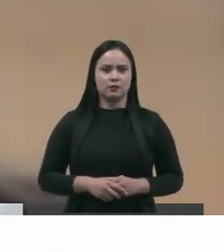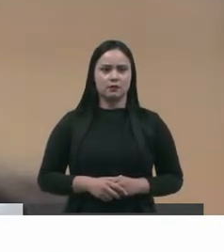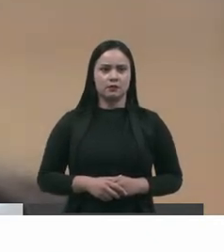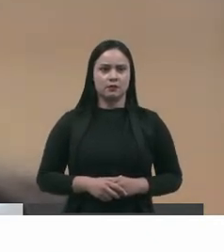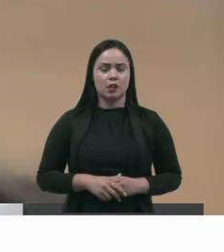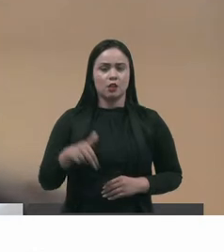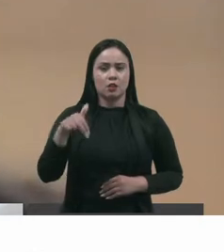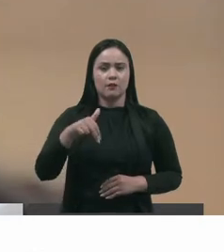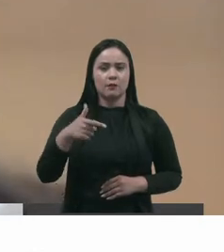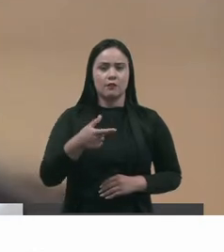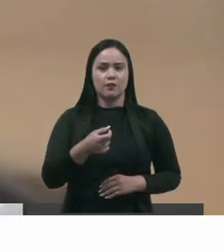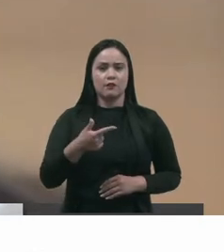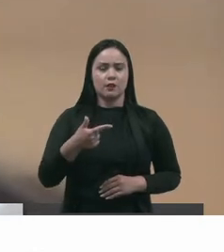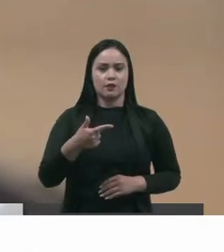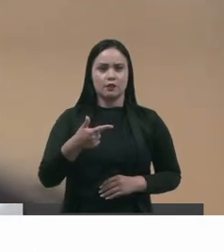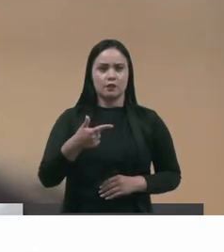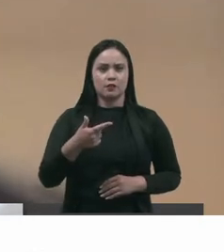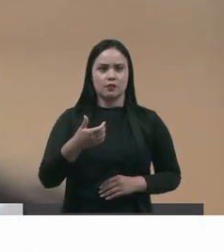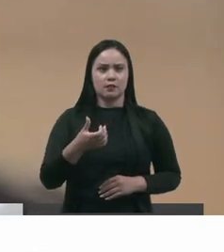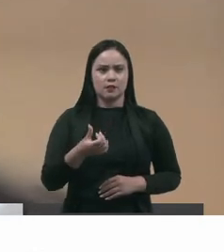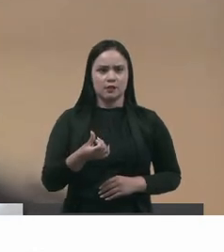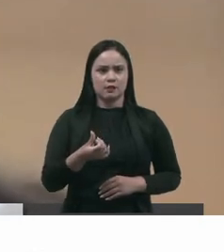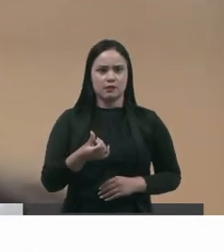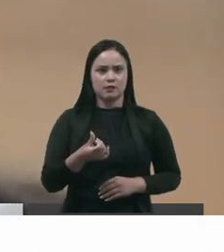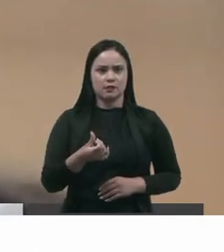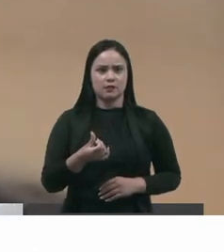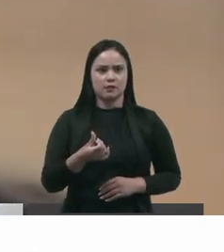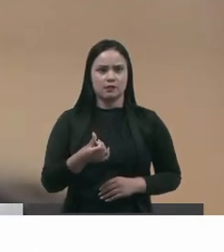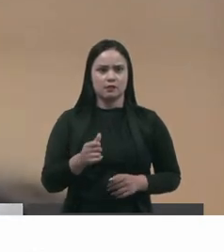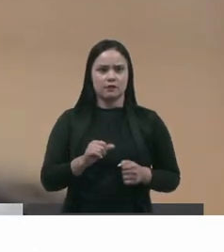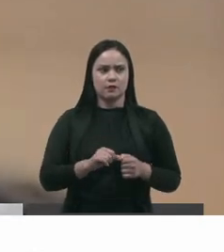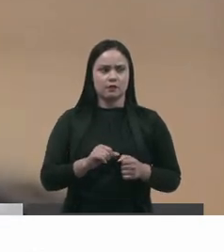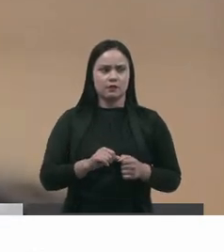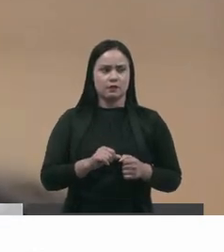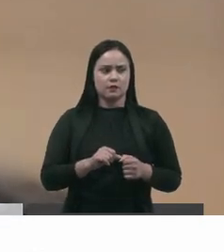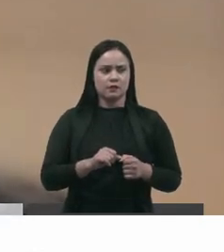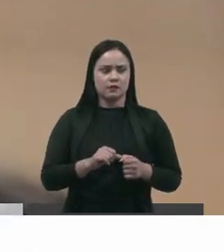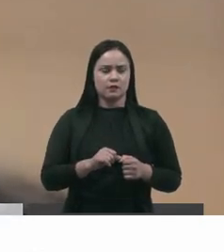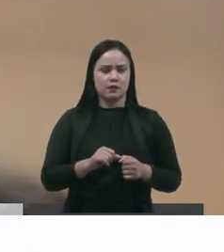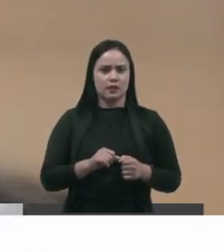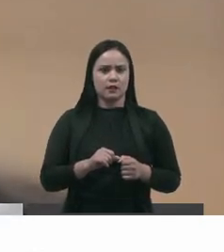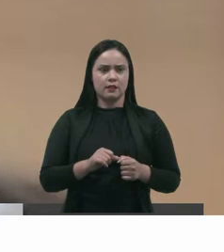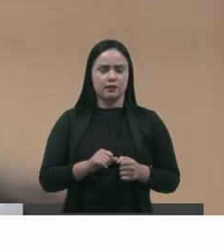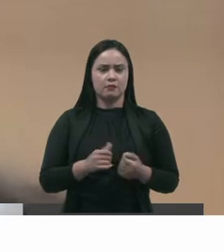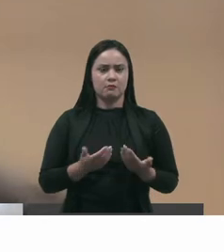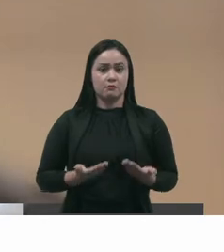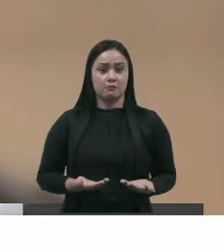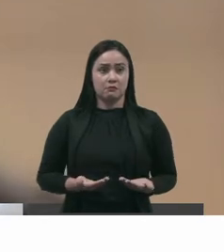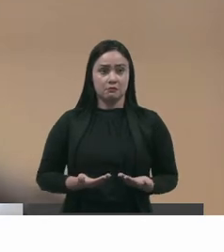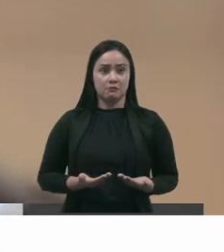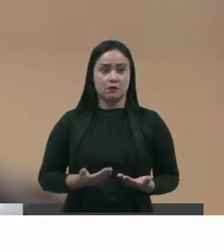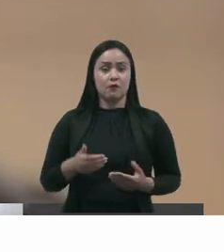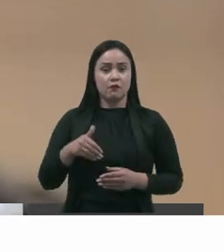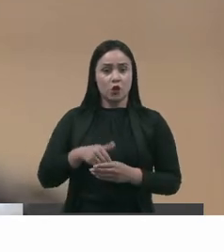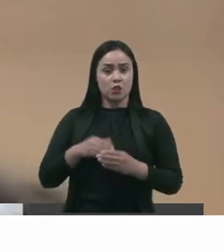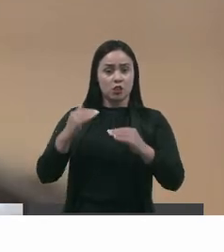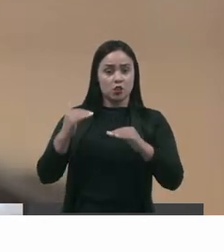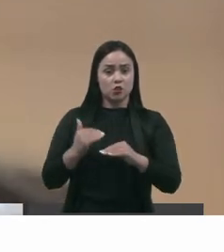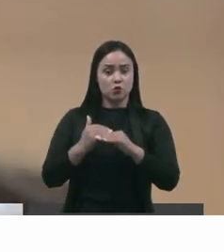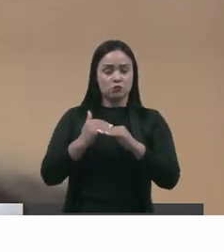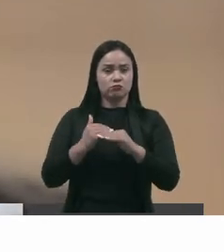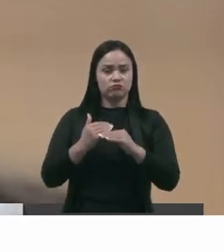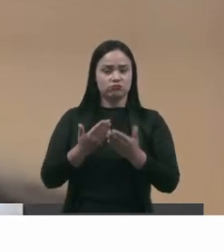novembro de 2026, né, como fez a nossa antecessora. Então, voto no sentido de